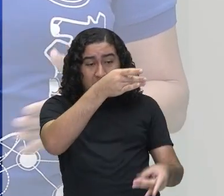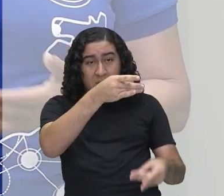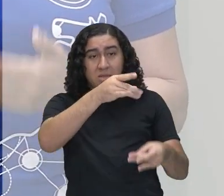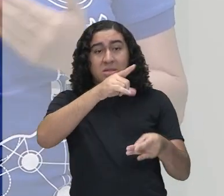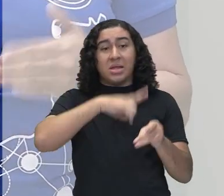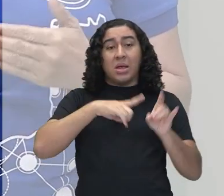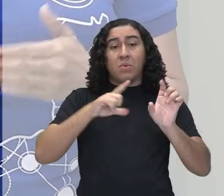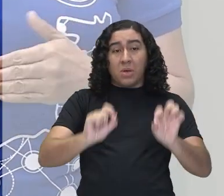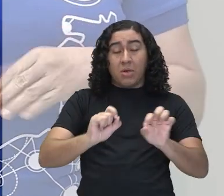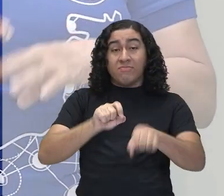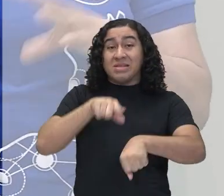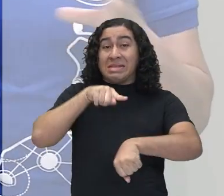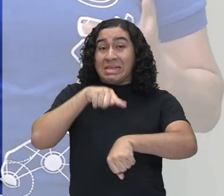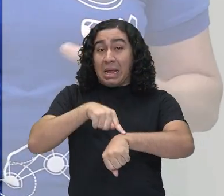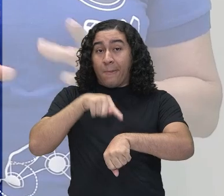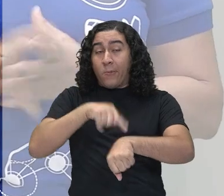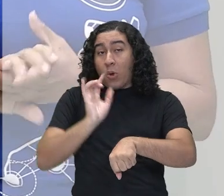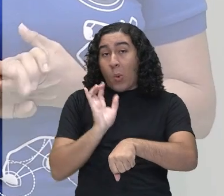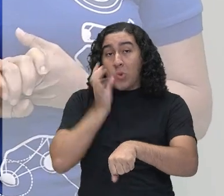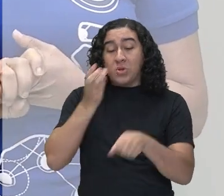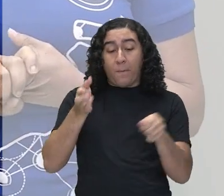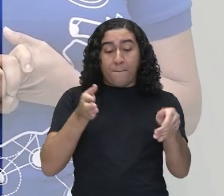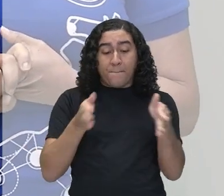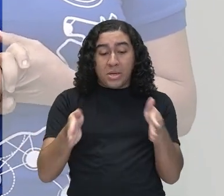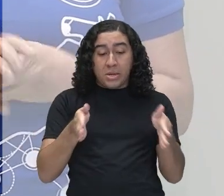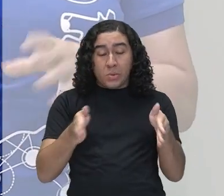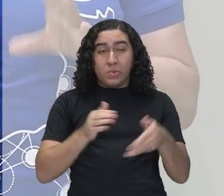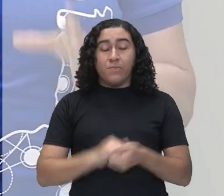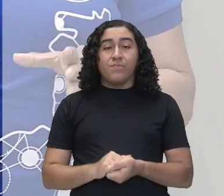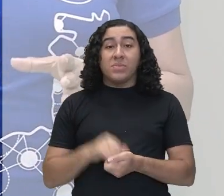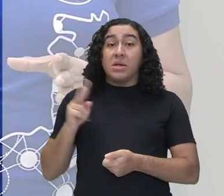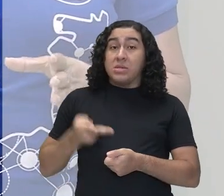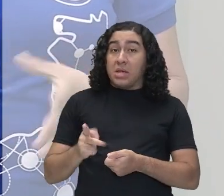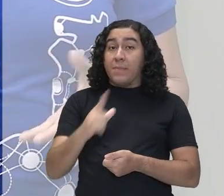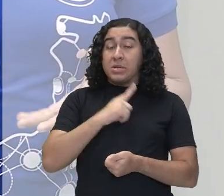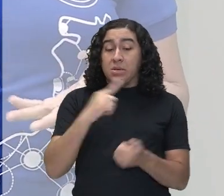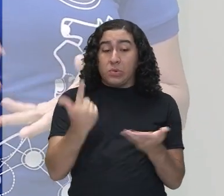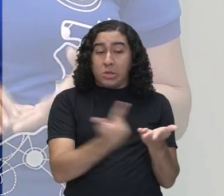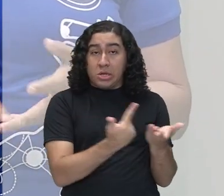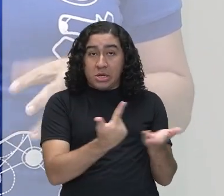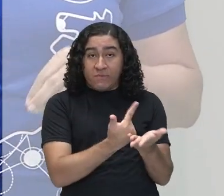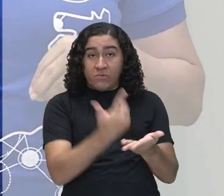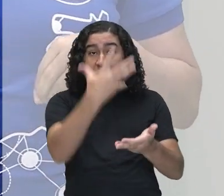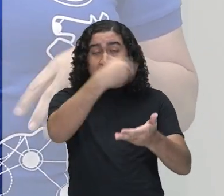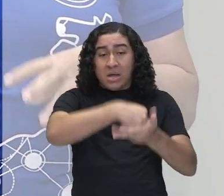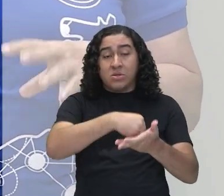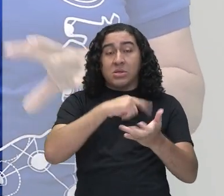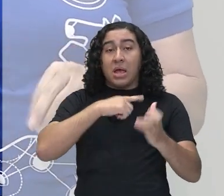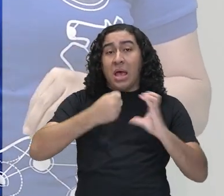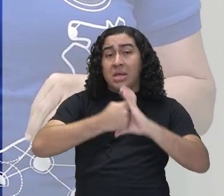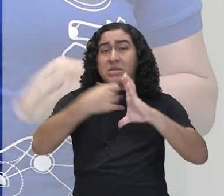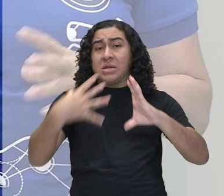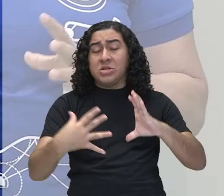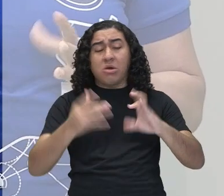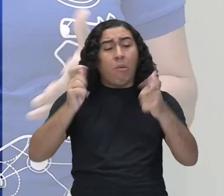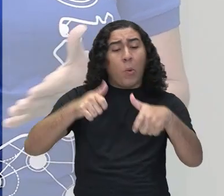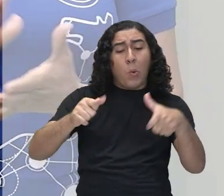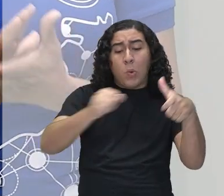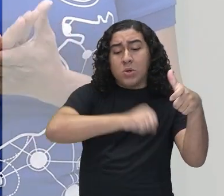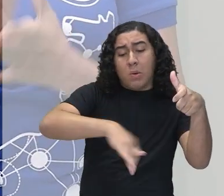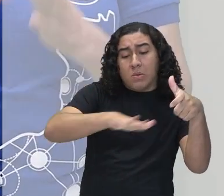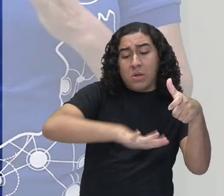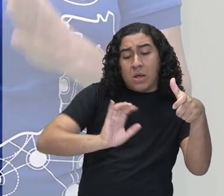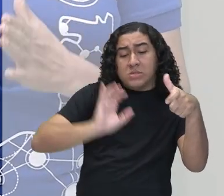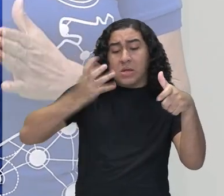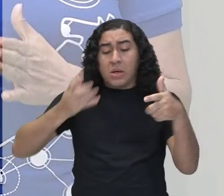né? Toda narrativa, ela está em torno de vários elementos, né? Tem um tempo, cenário, lugar e